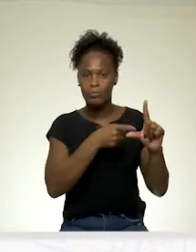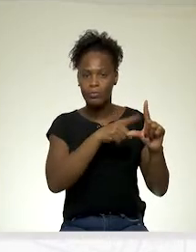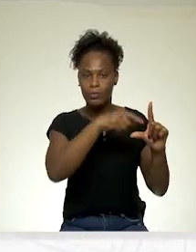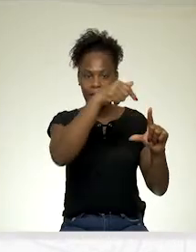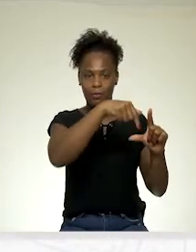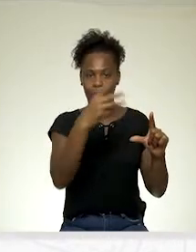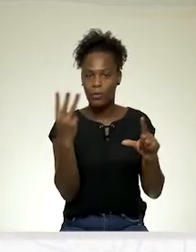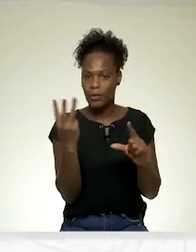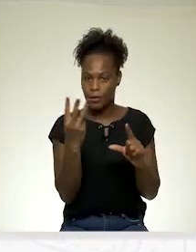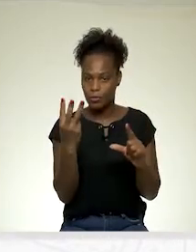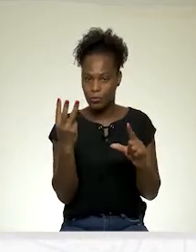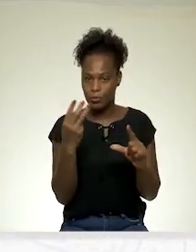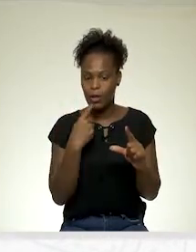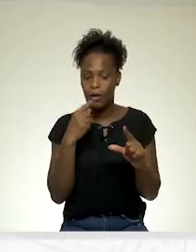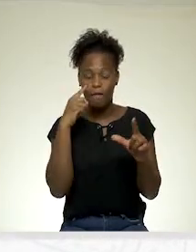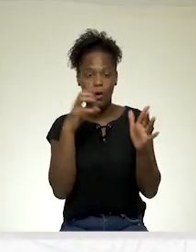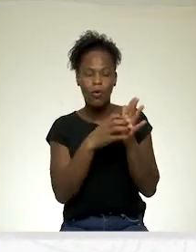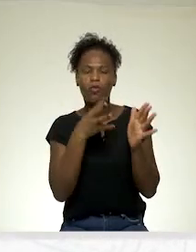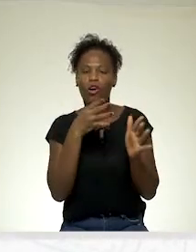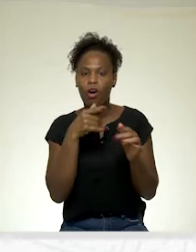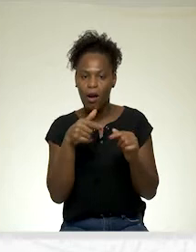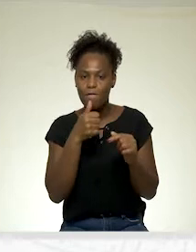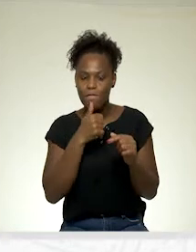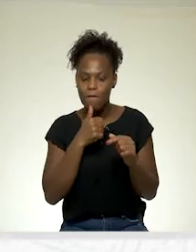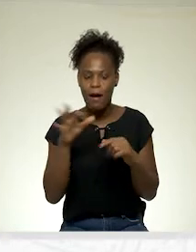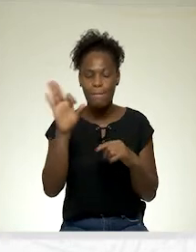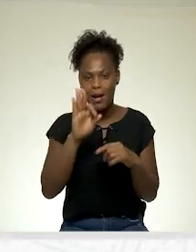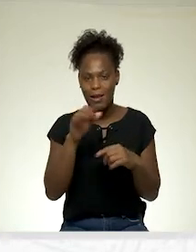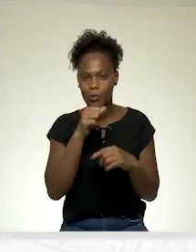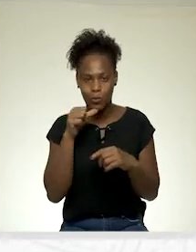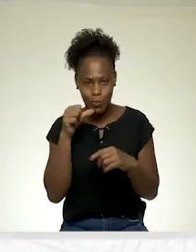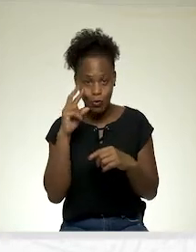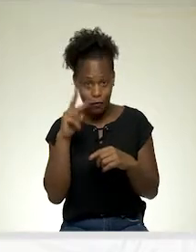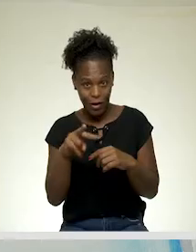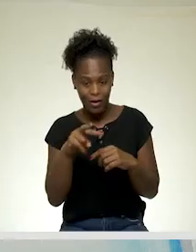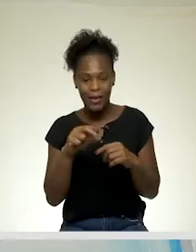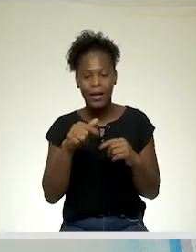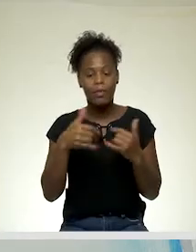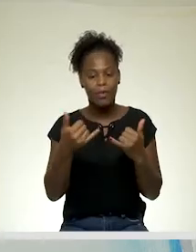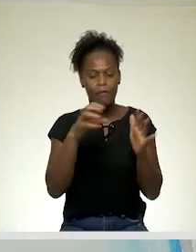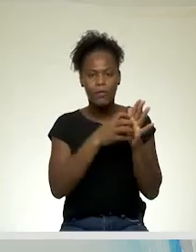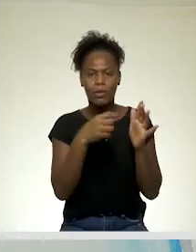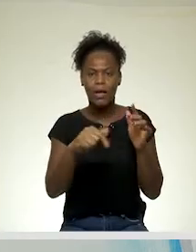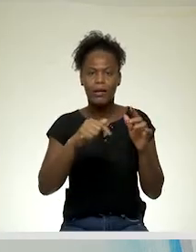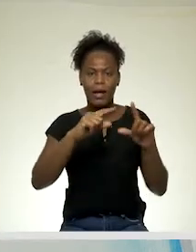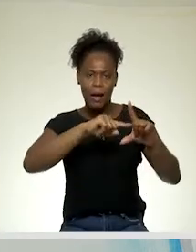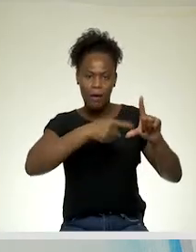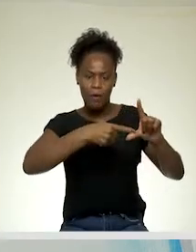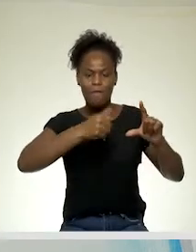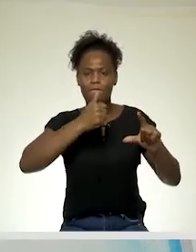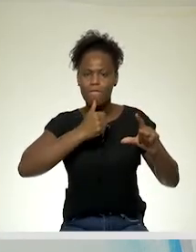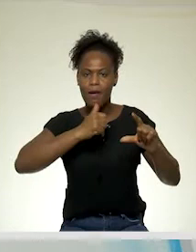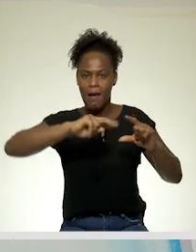internos. Na figura, os ângulos assinalados alfa de